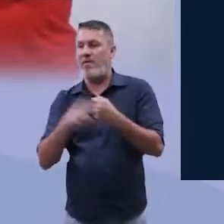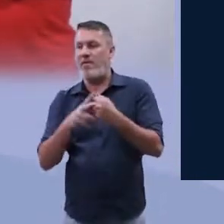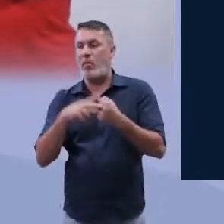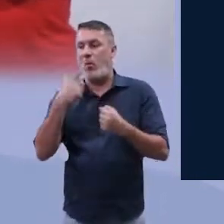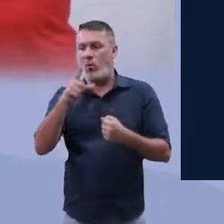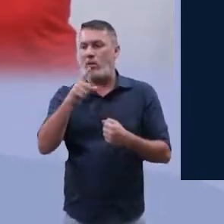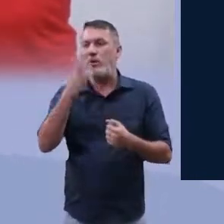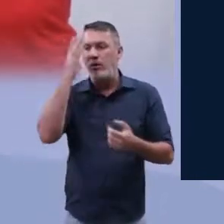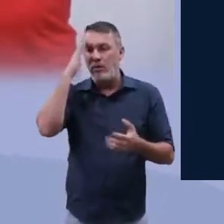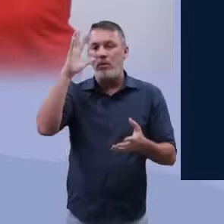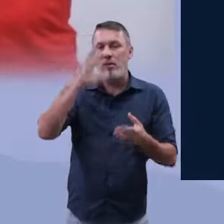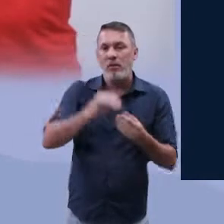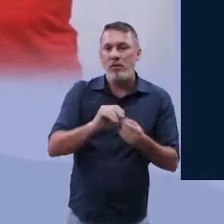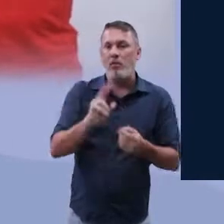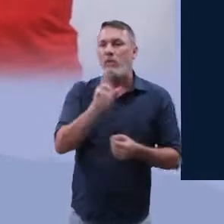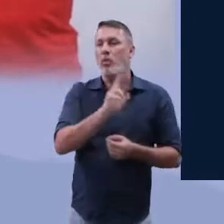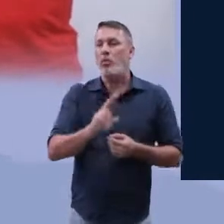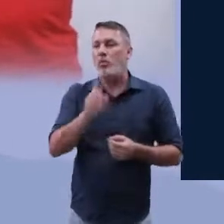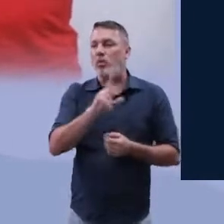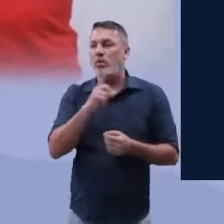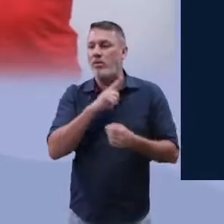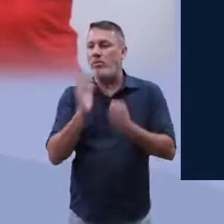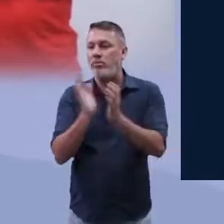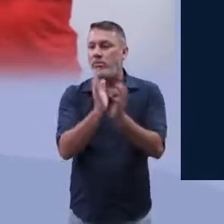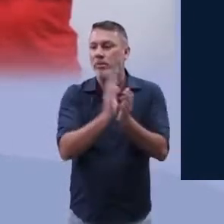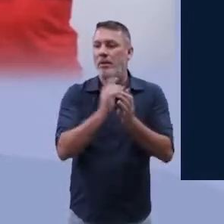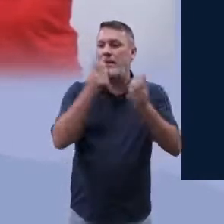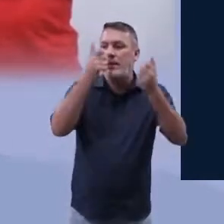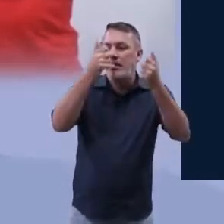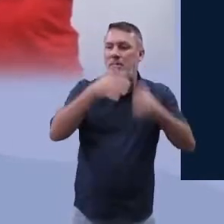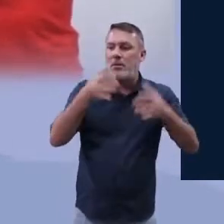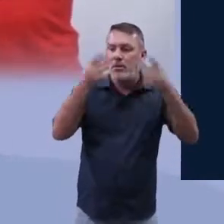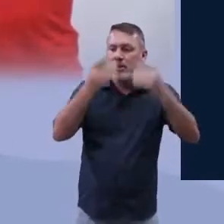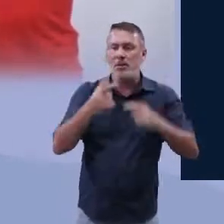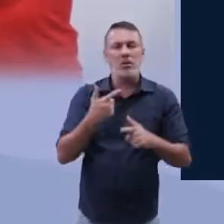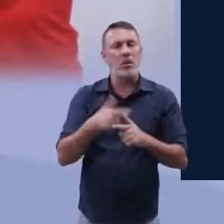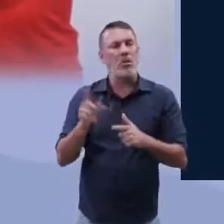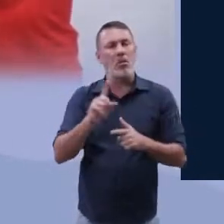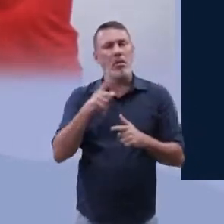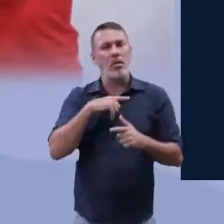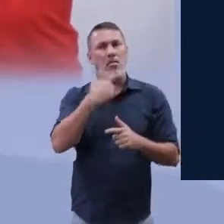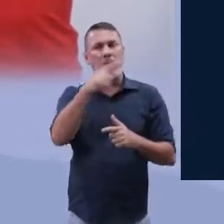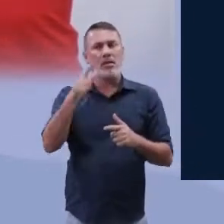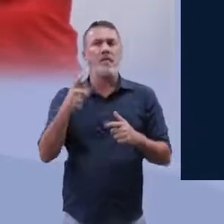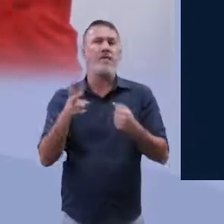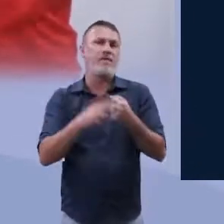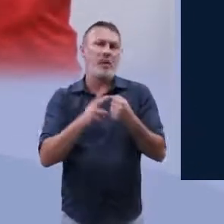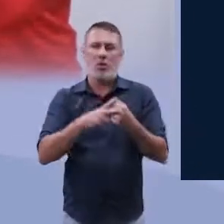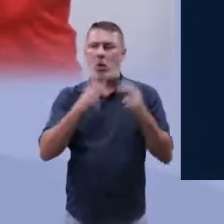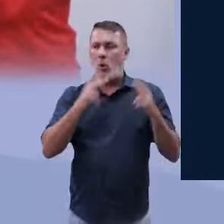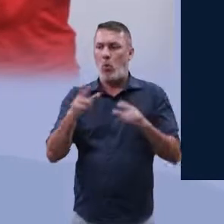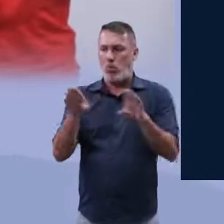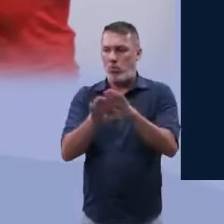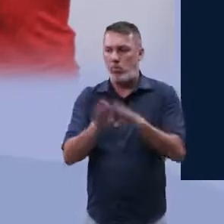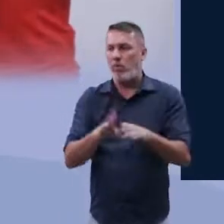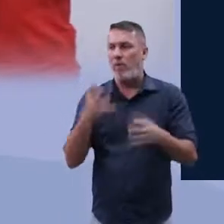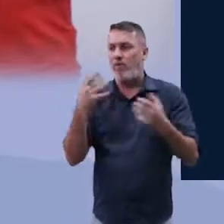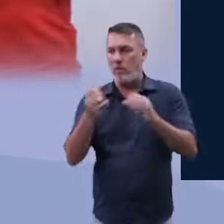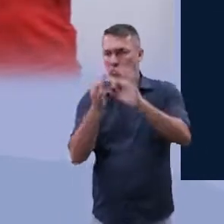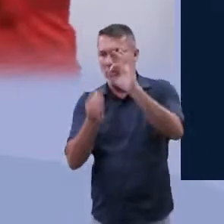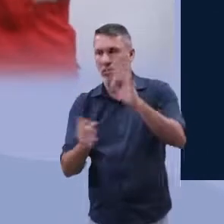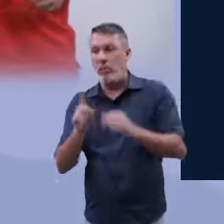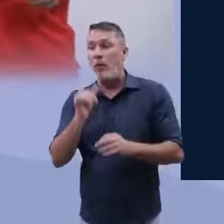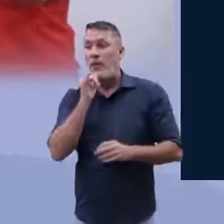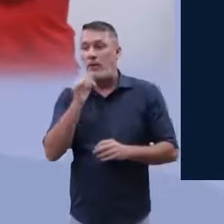ing. Então, tem gente que usa também o termo progressive, tá? Não tem problema, a gente está falando da mesma coisa. Sem